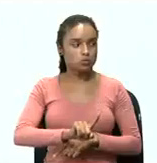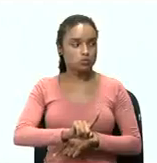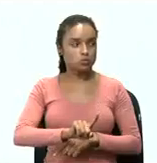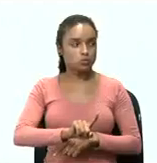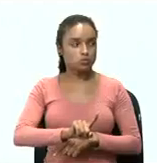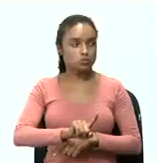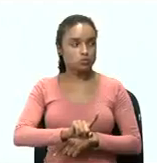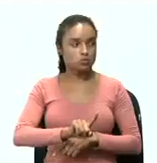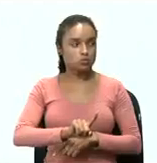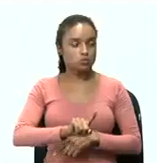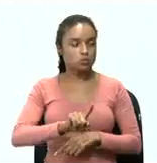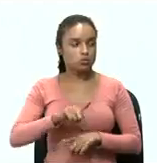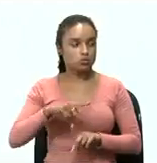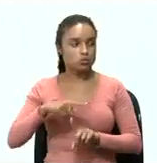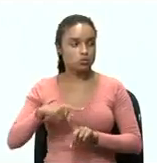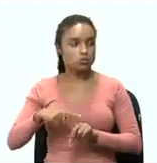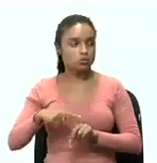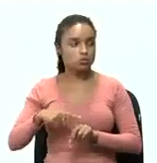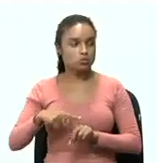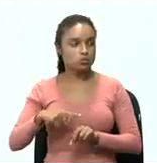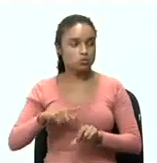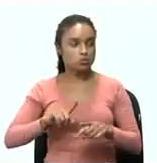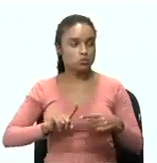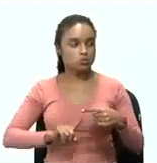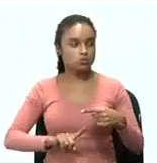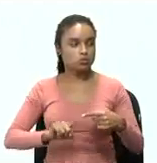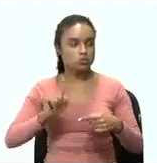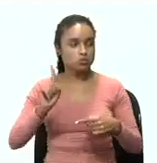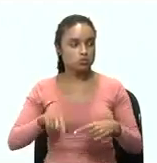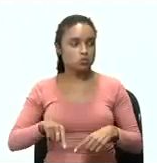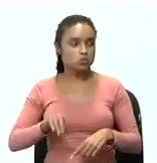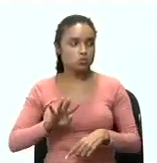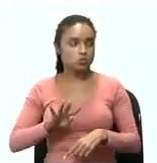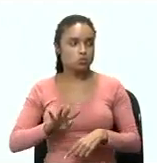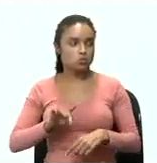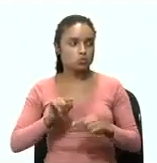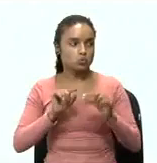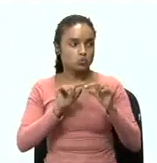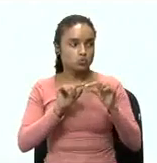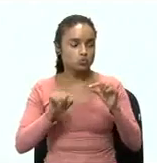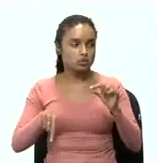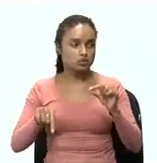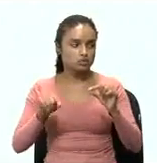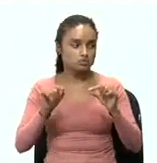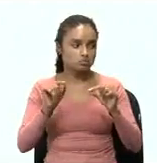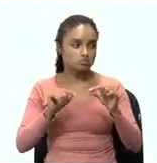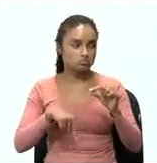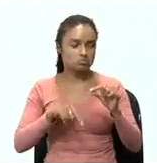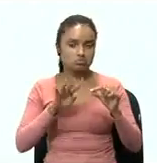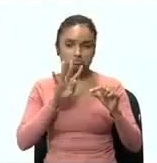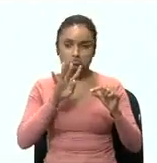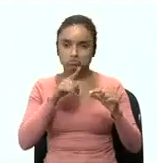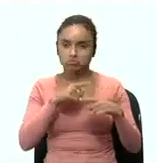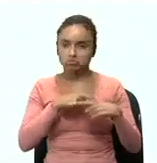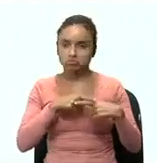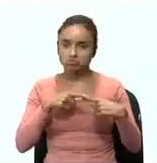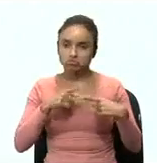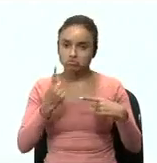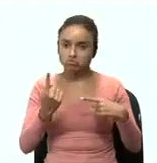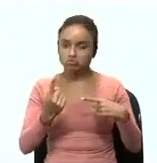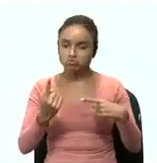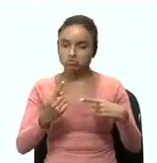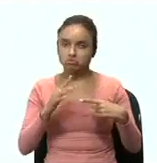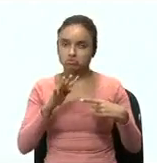O mínimo entre 1 e 4 vai ser 4. 4 dividido por 1, 4 vezes 1,